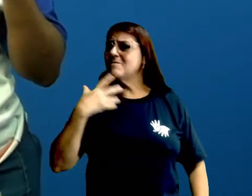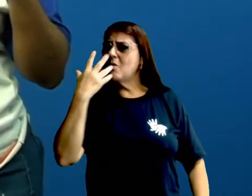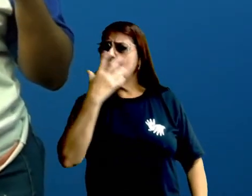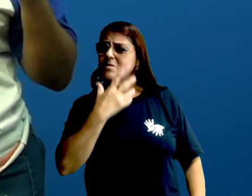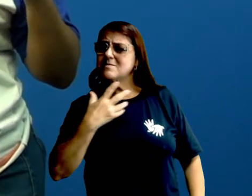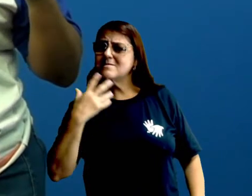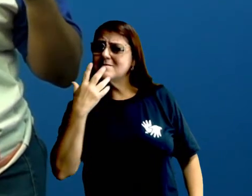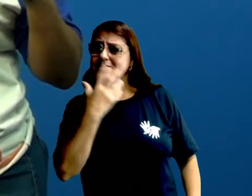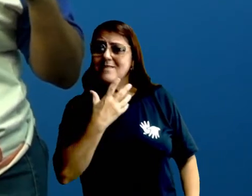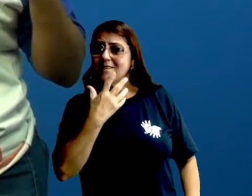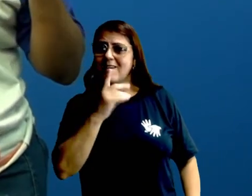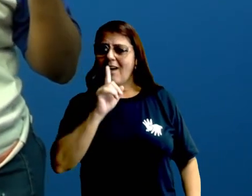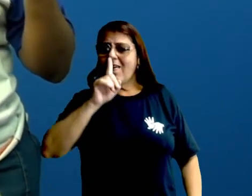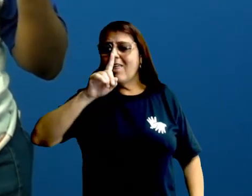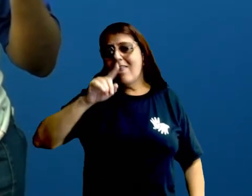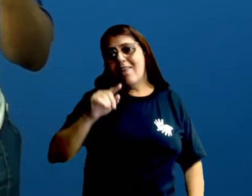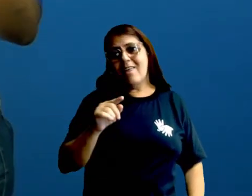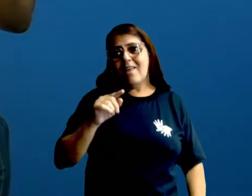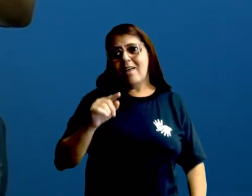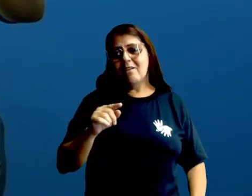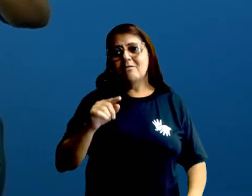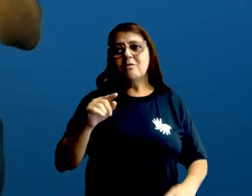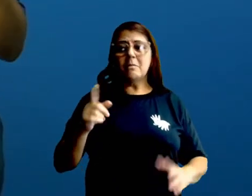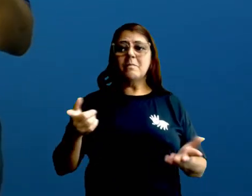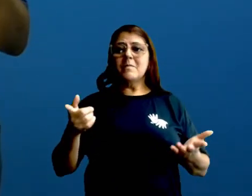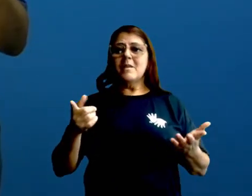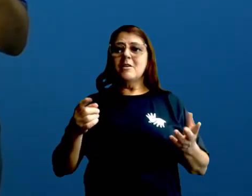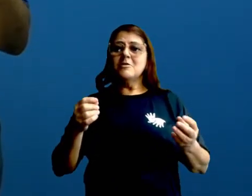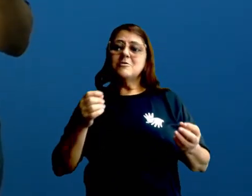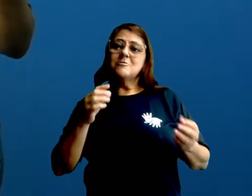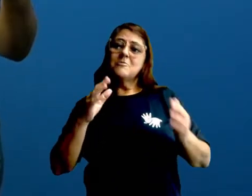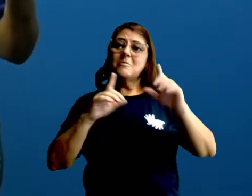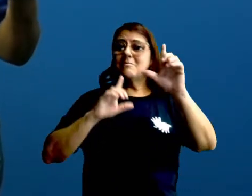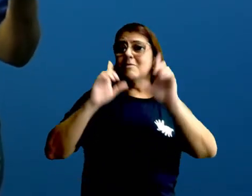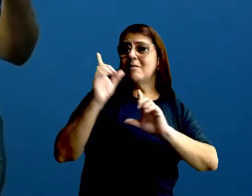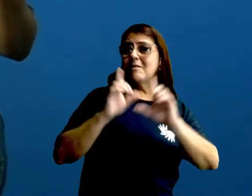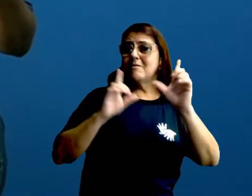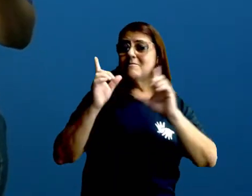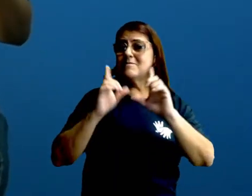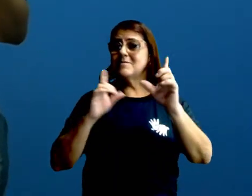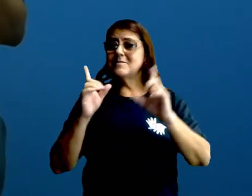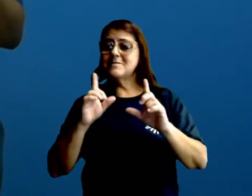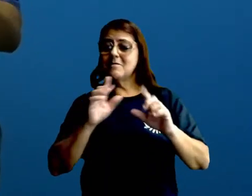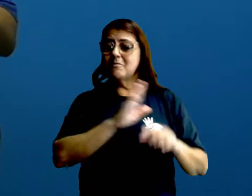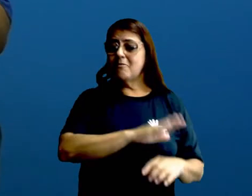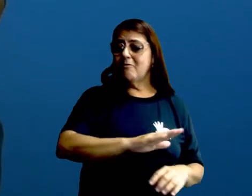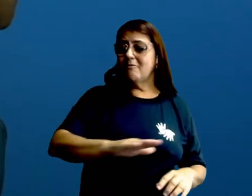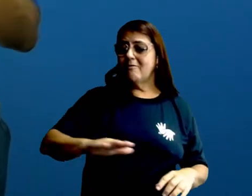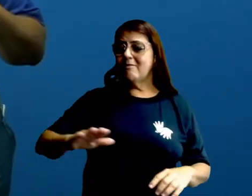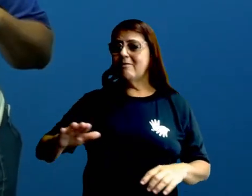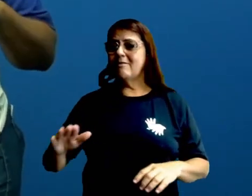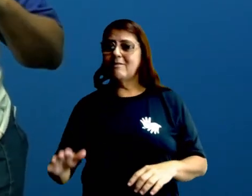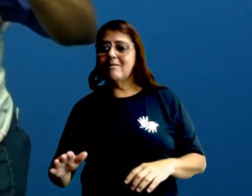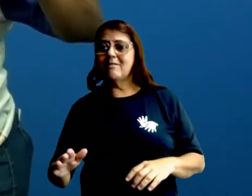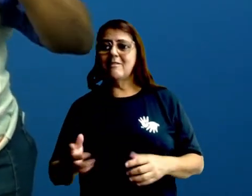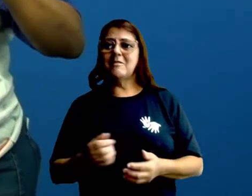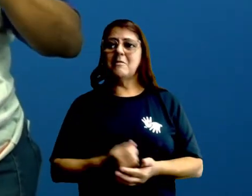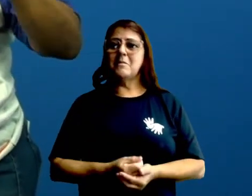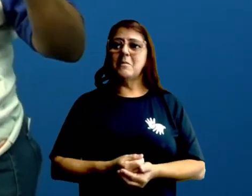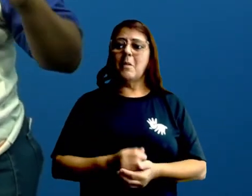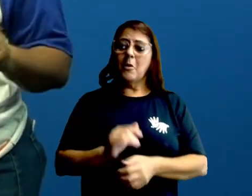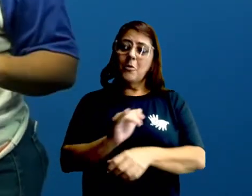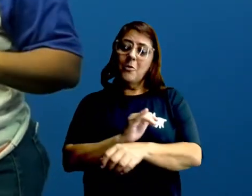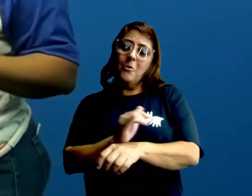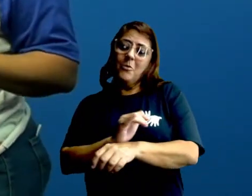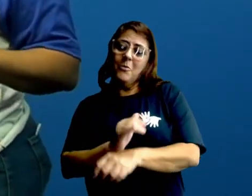uma música que é de um programa infantil, o Show da Luna. Vai lá, procura no YouTube, a música